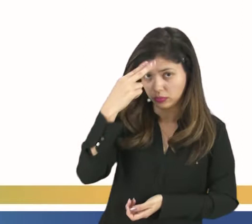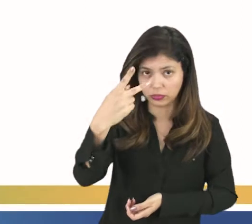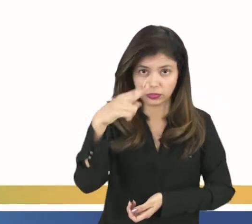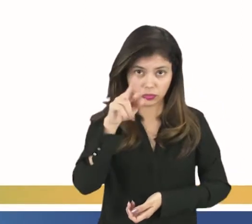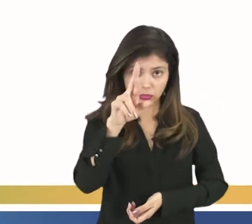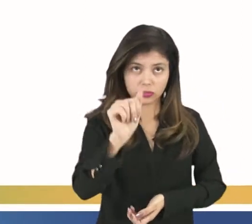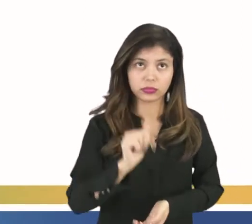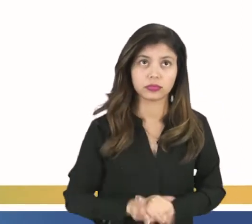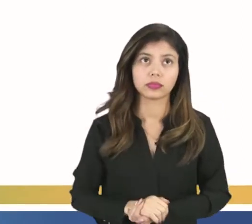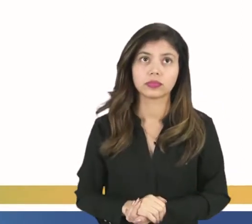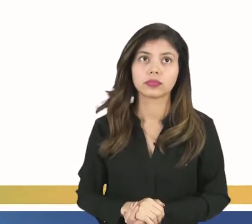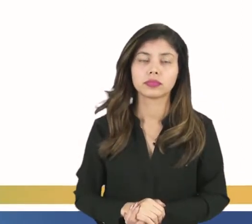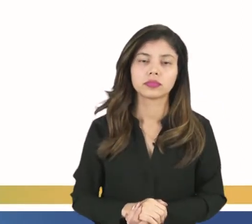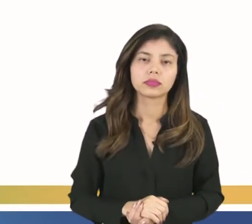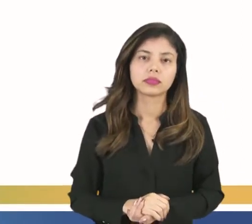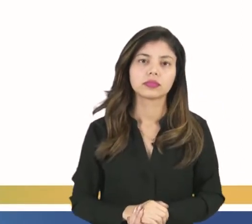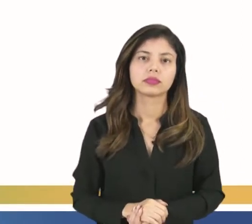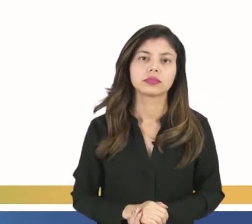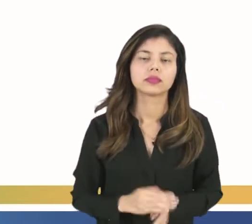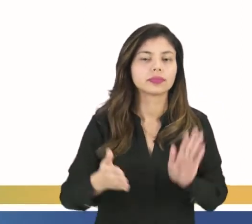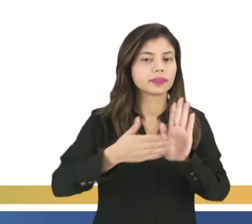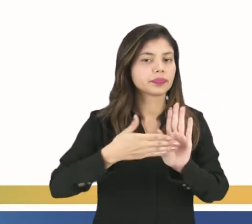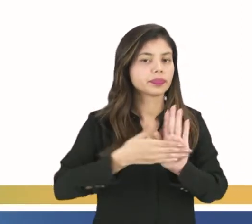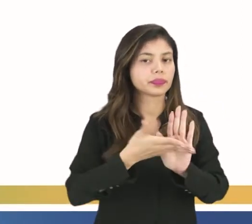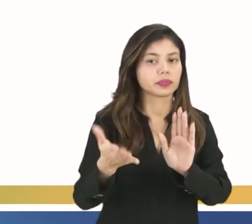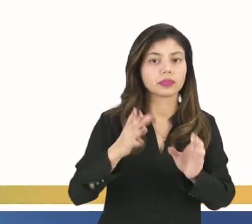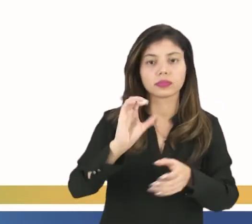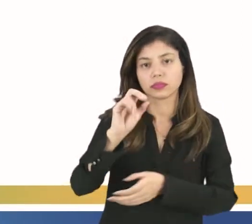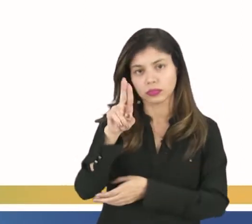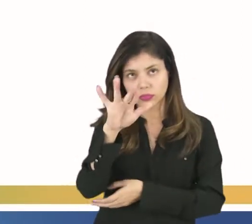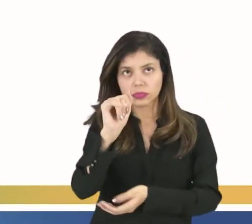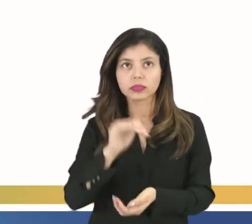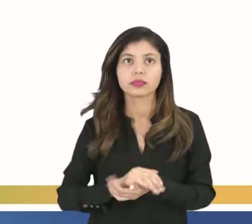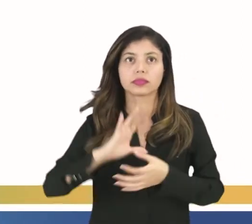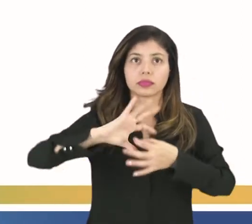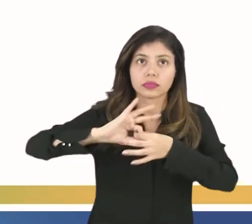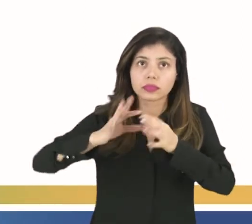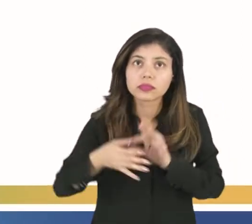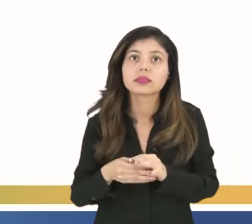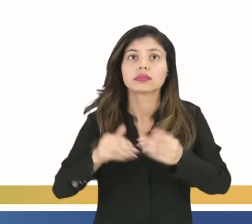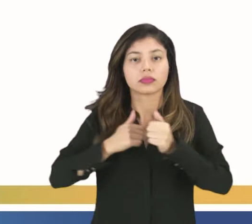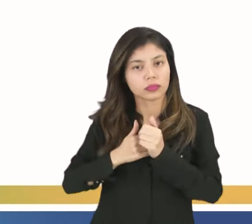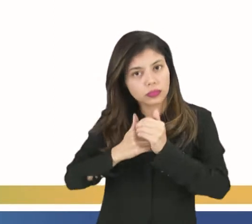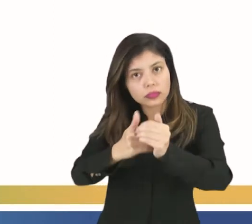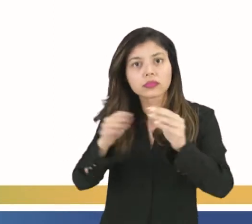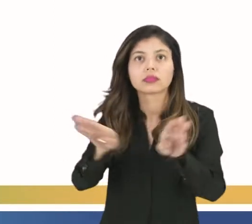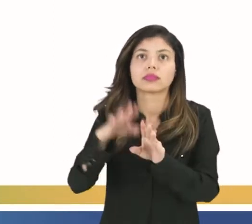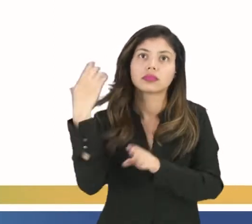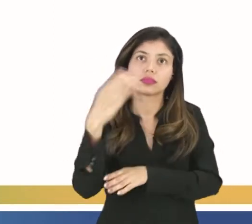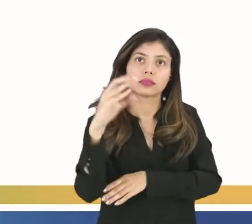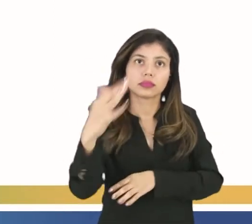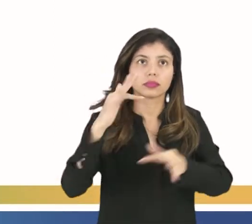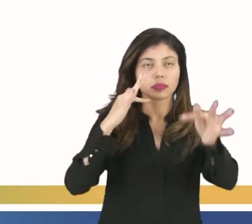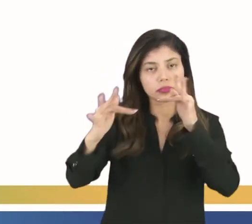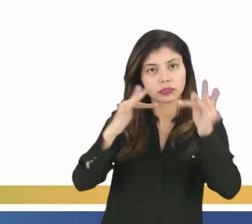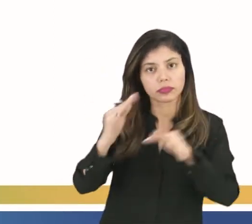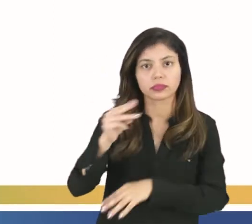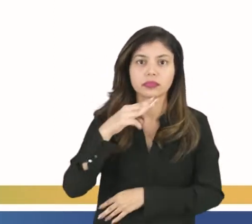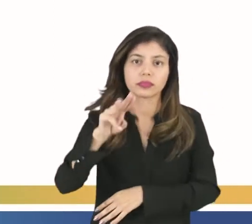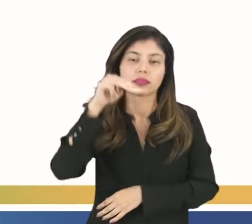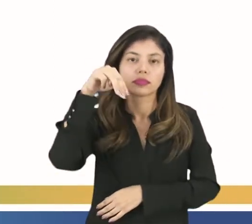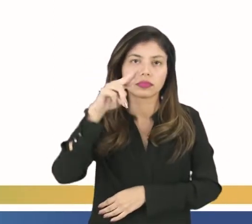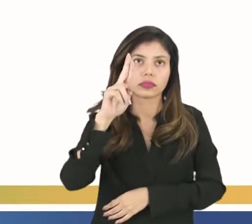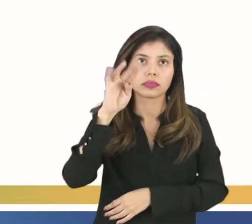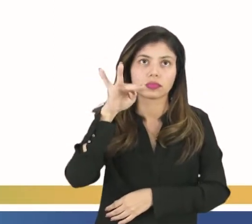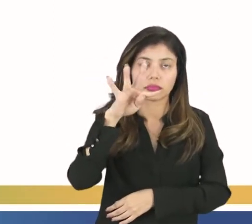Razão Pura, E esta obra está no contexto dos avanços científicos, como a física de Isaac Newton. De